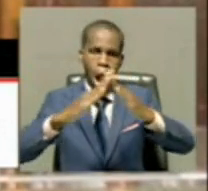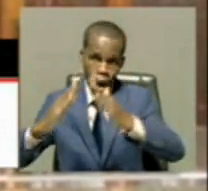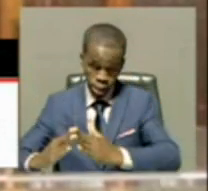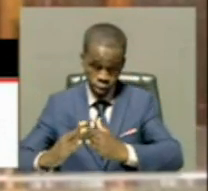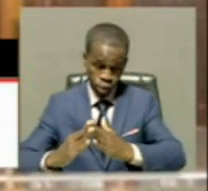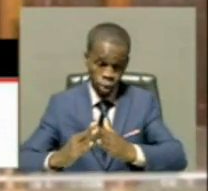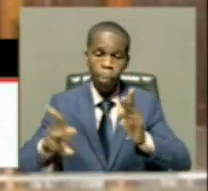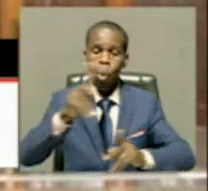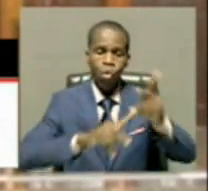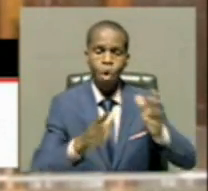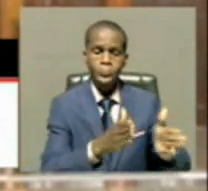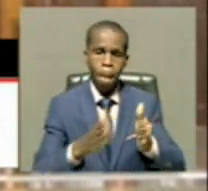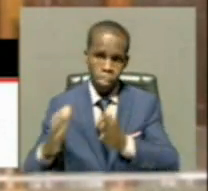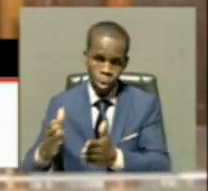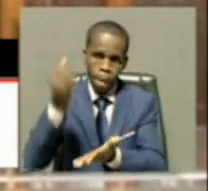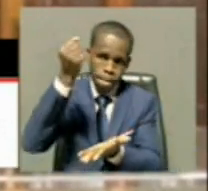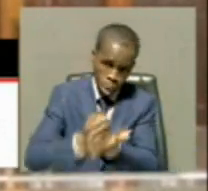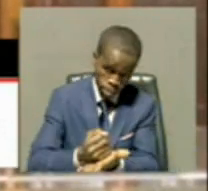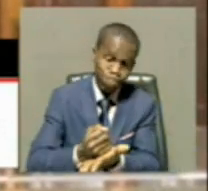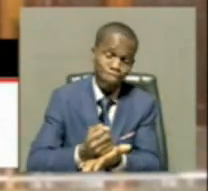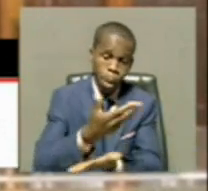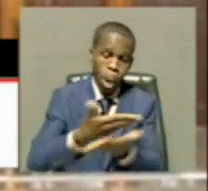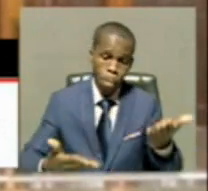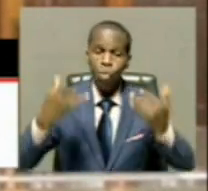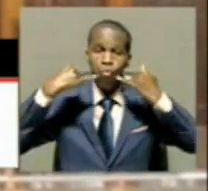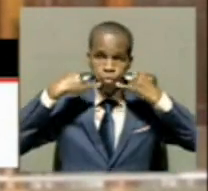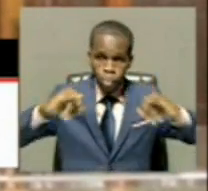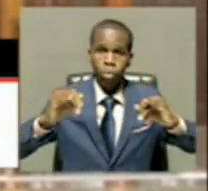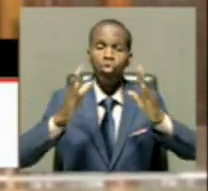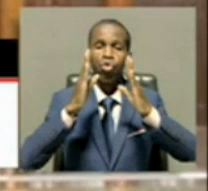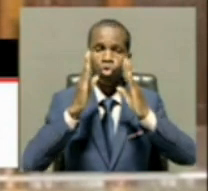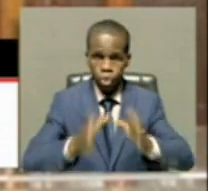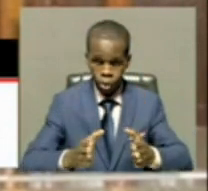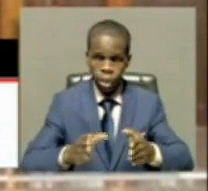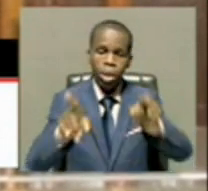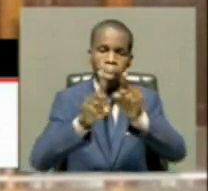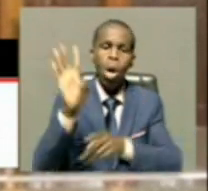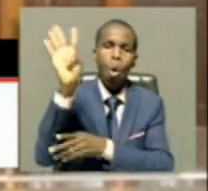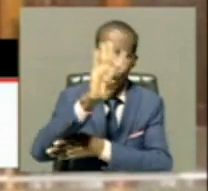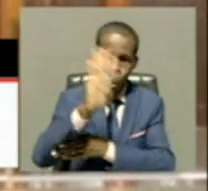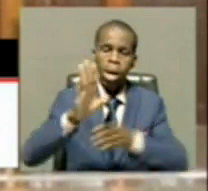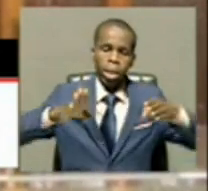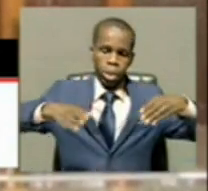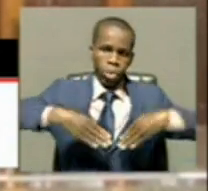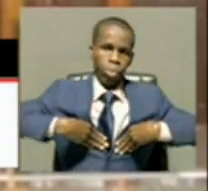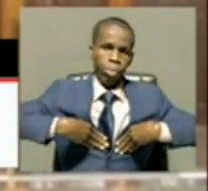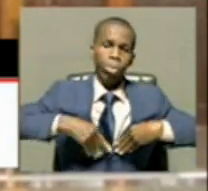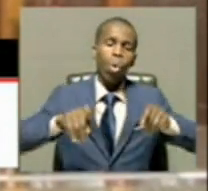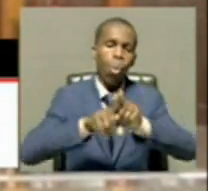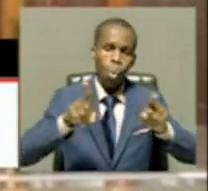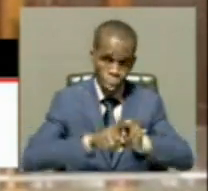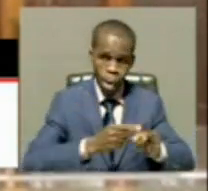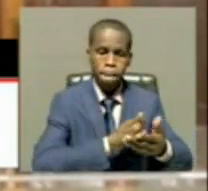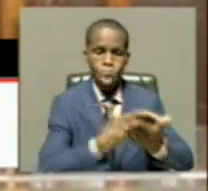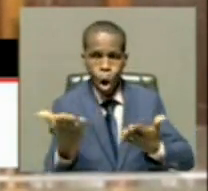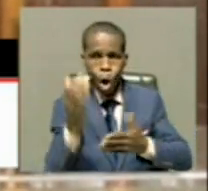cidade de Lubango, que já foi publicado em Diário da República e autorizado por Vossa Excelência. Esse investimento vai